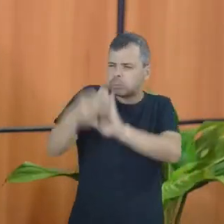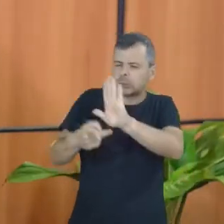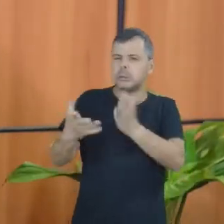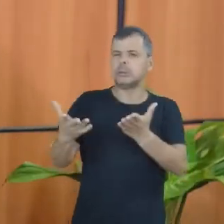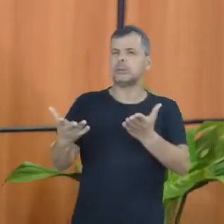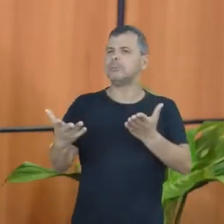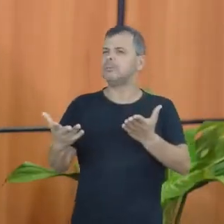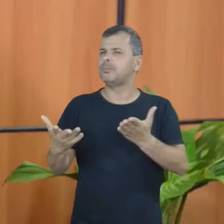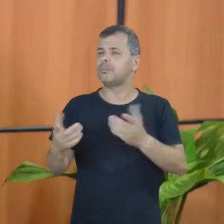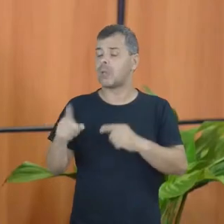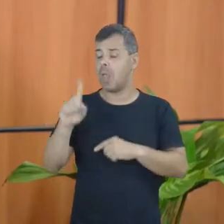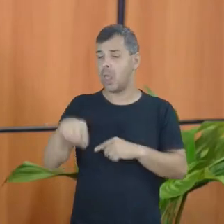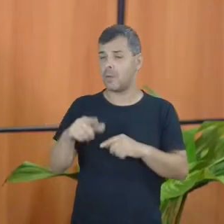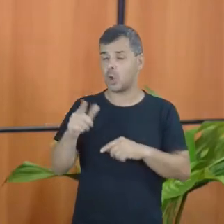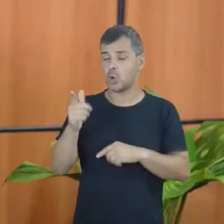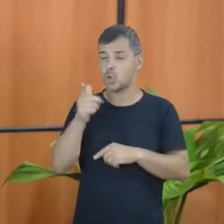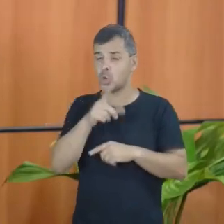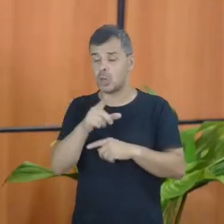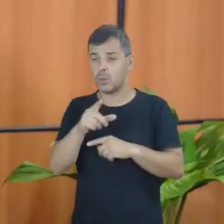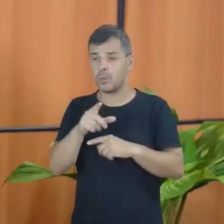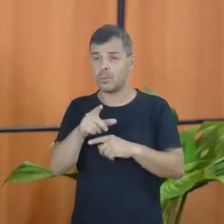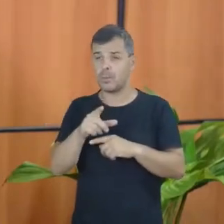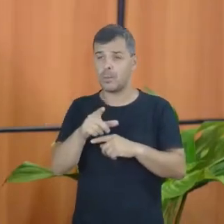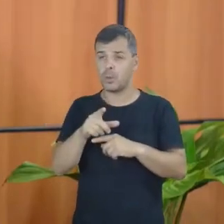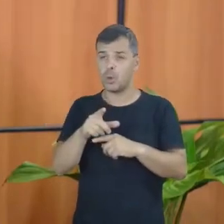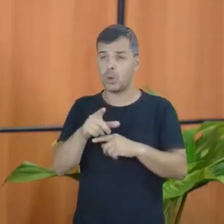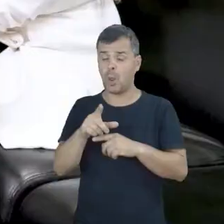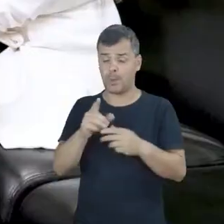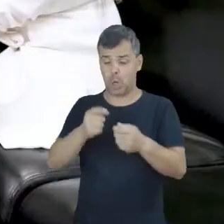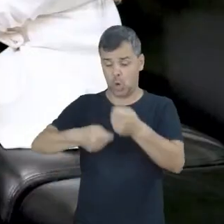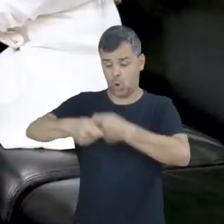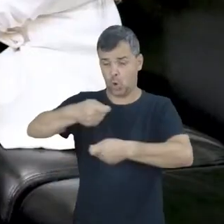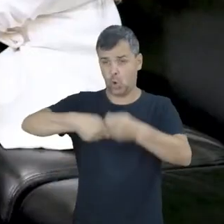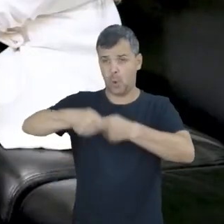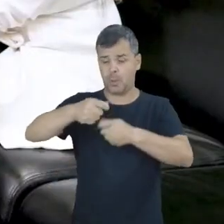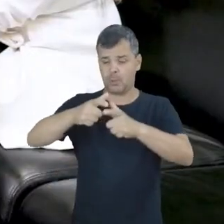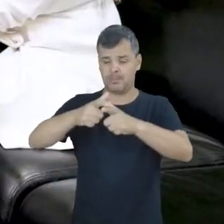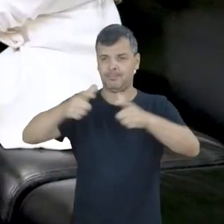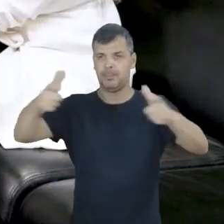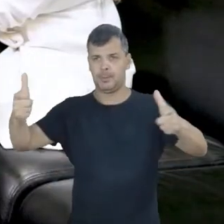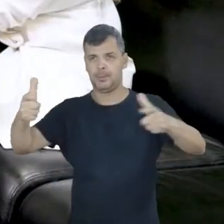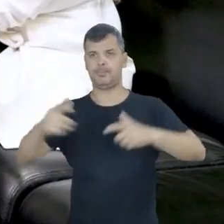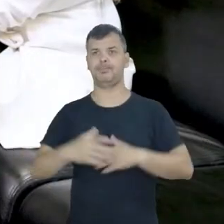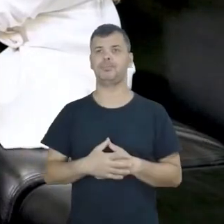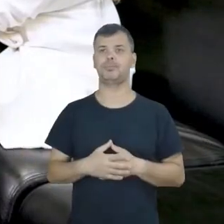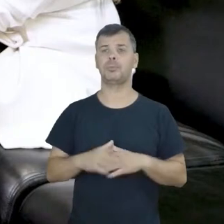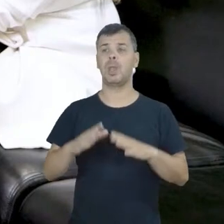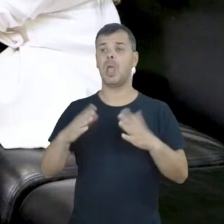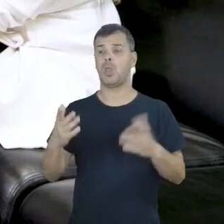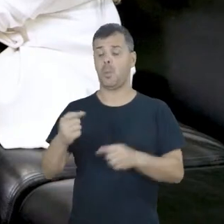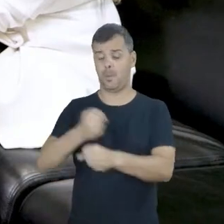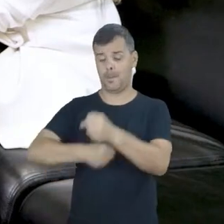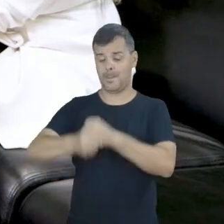planejamento, ele vai colocar o cenário da economia brasileira em crescimento. Então, ano passado, muita